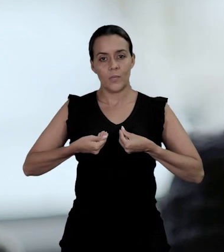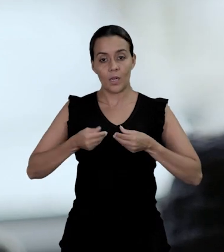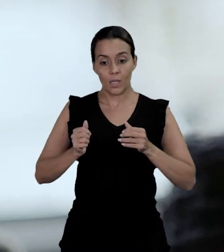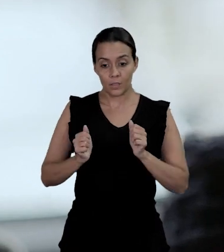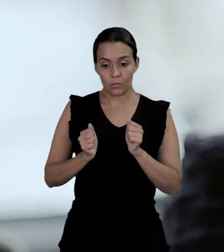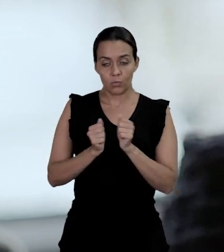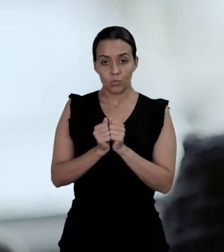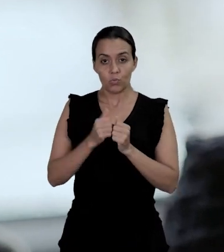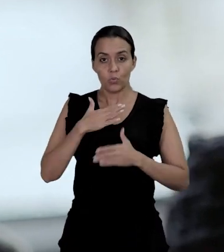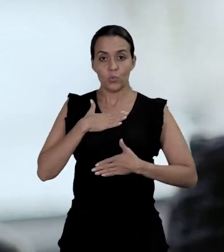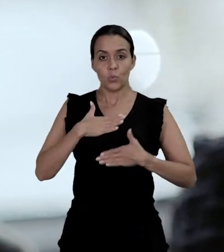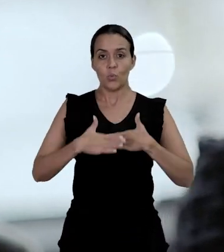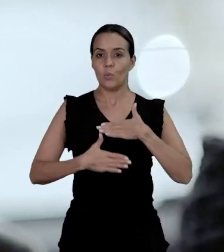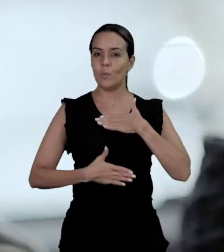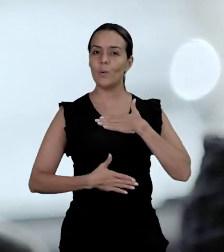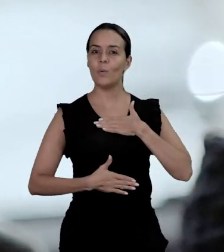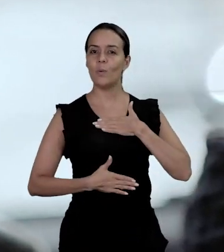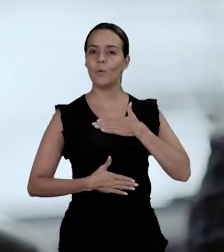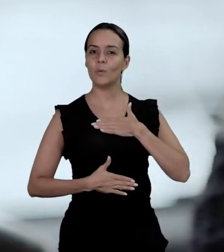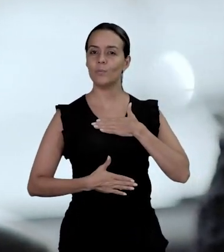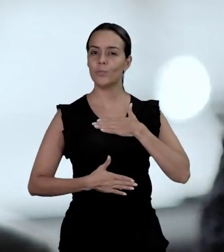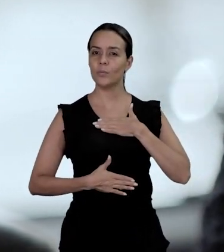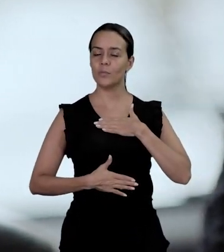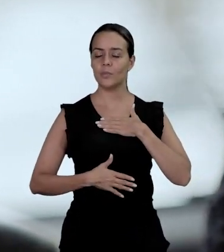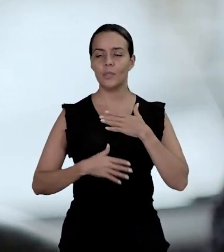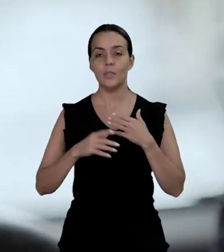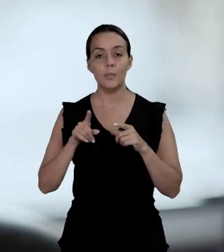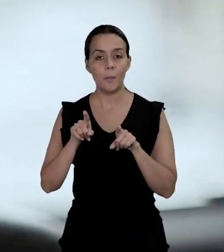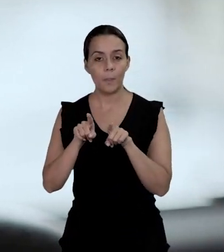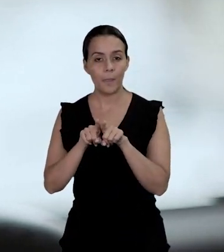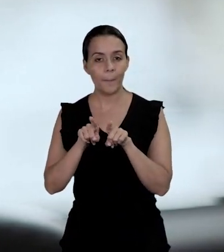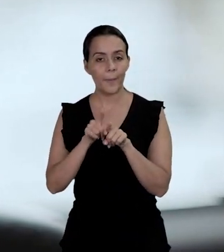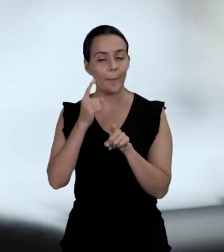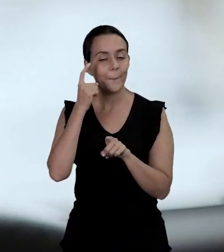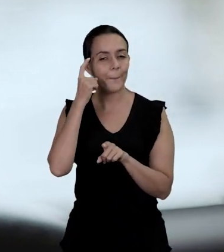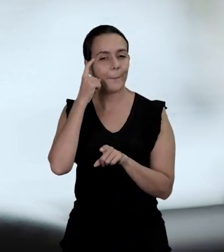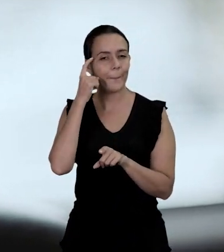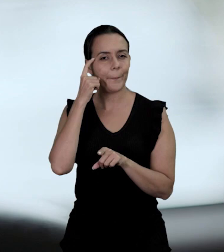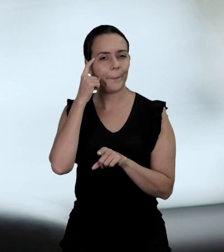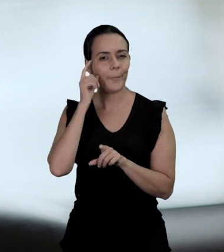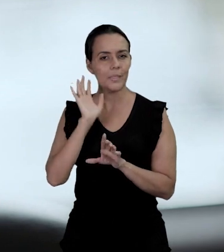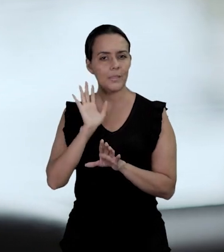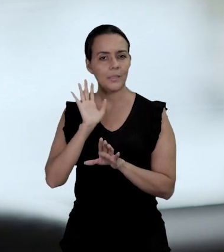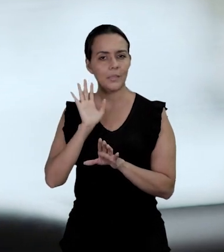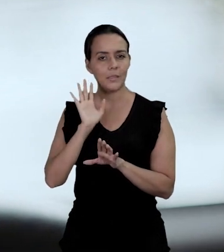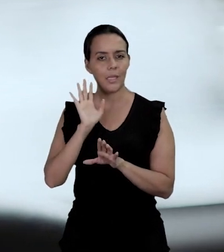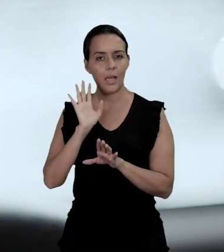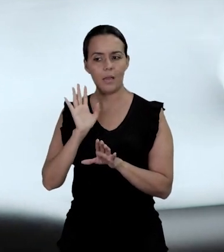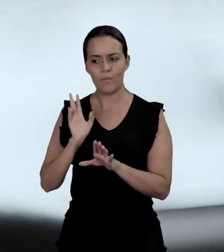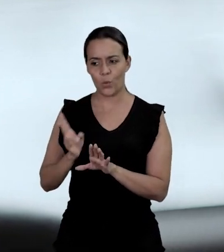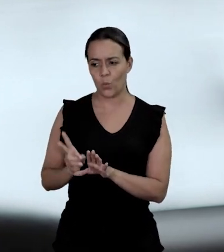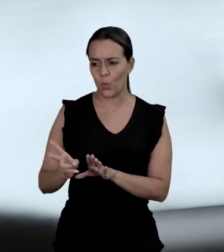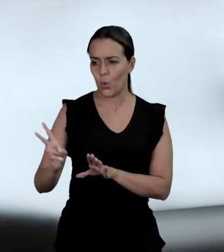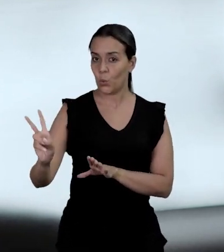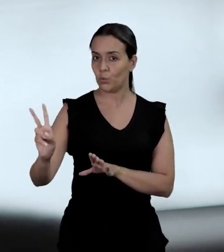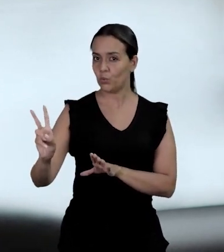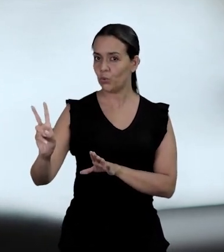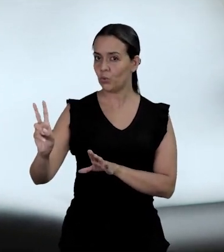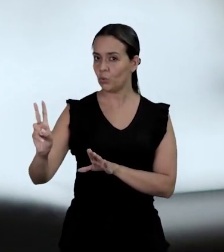natureza humana está sendo entendida como atrelada ao corpo. Eu acho que é importante pensar a